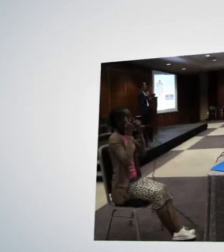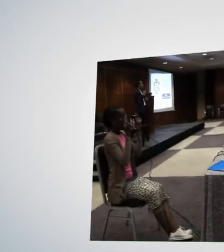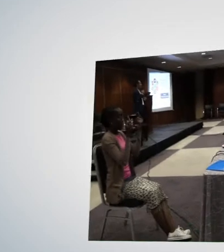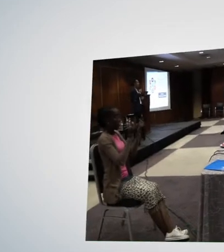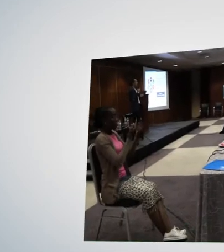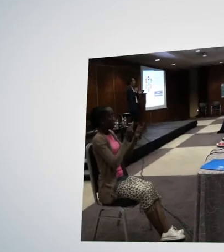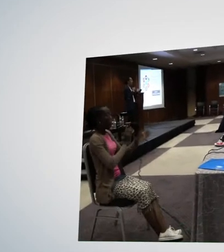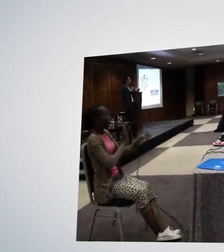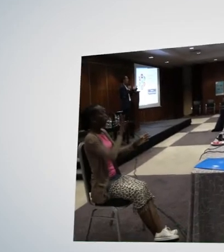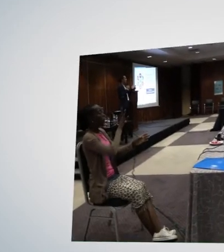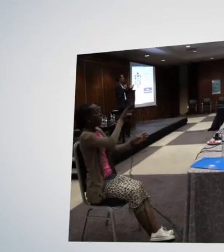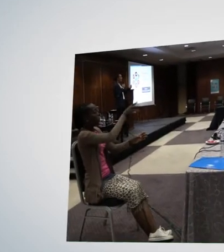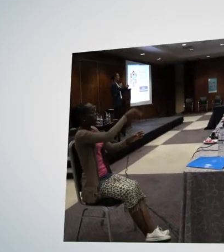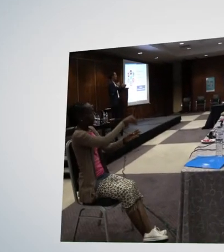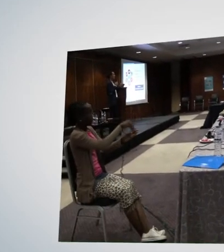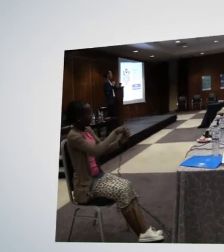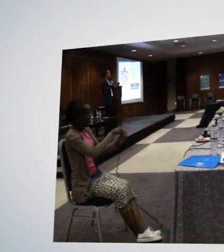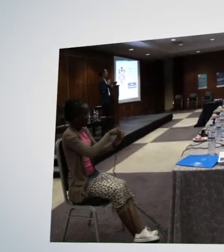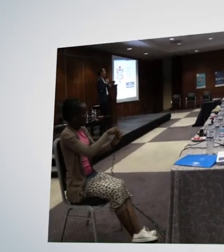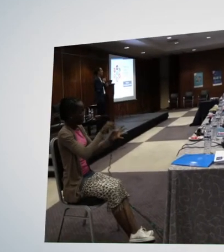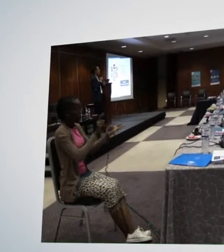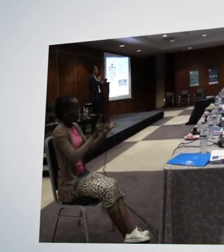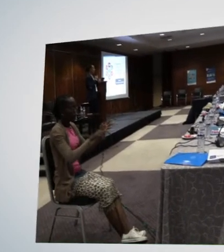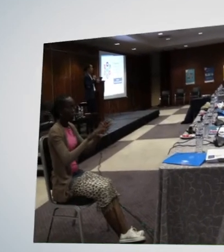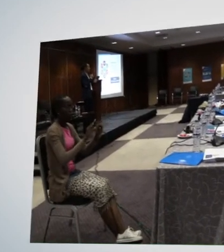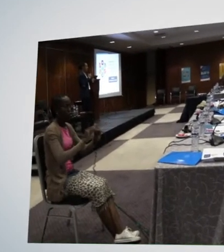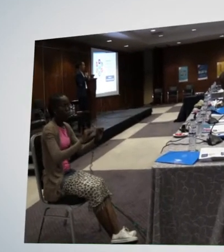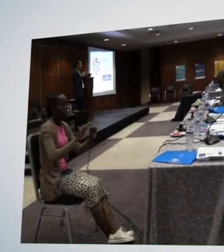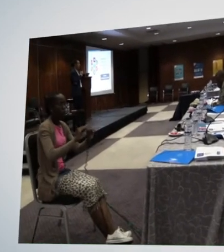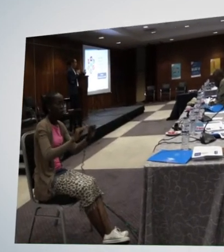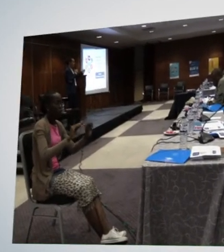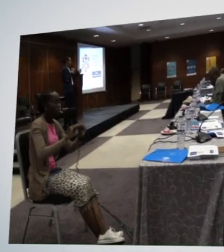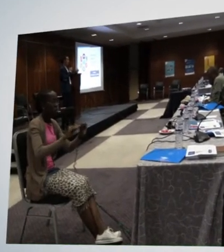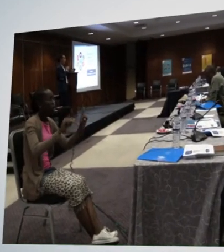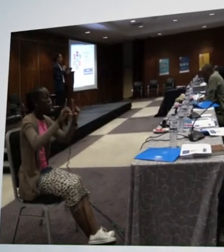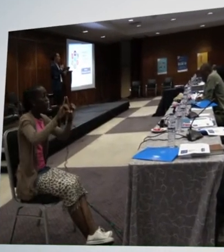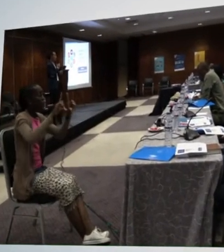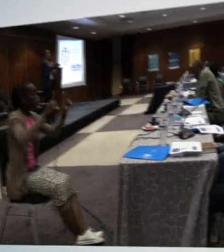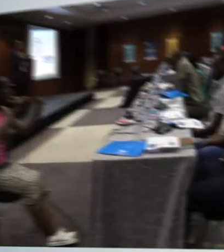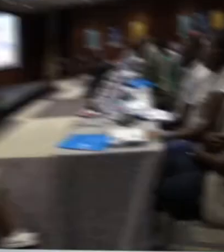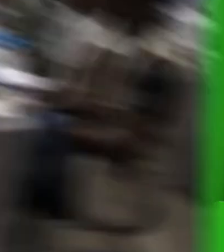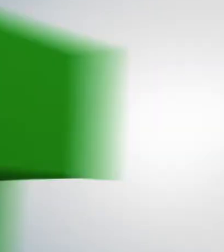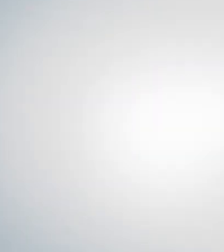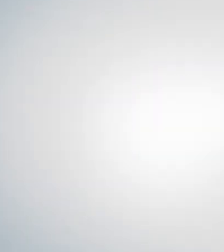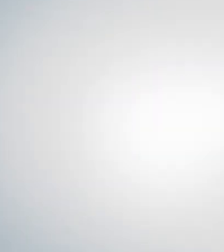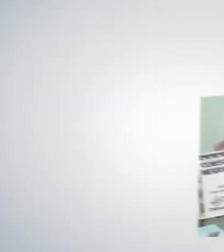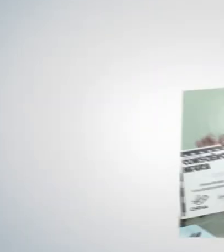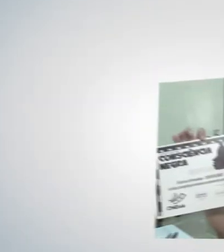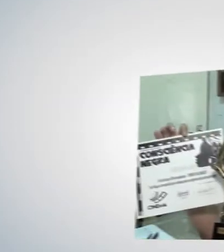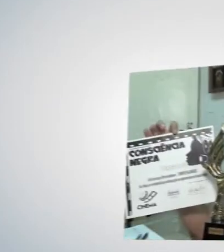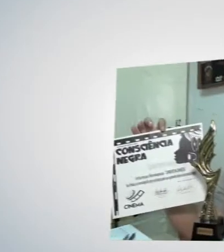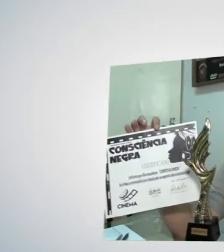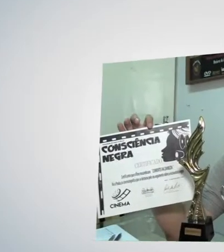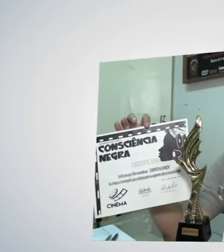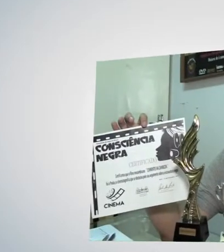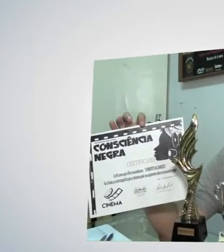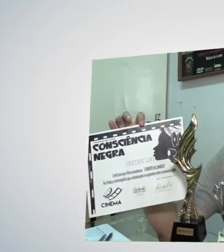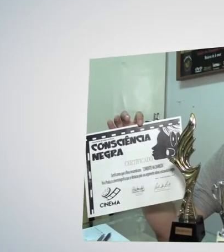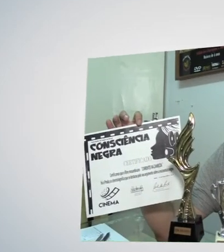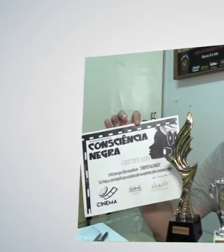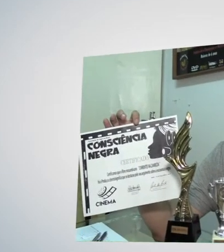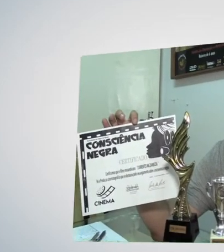sociedade civil refletem sobre os direitos das pessoas com deficiência para um Moçambique inclusivo. Realizador